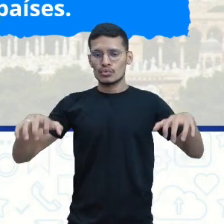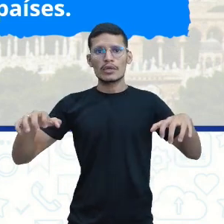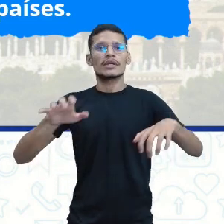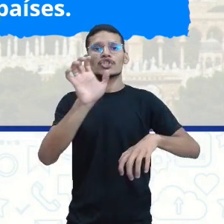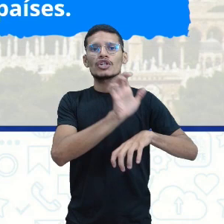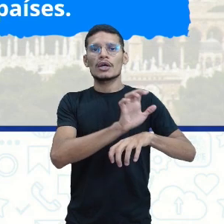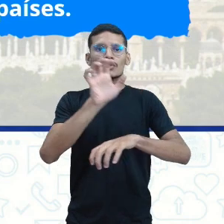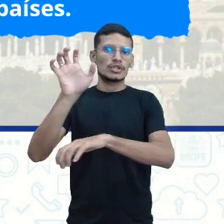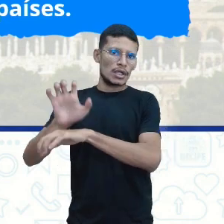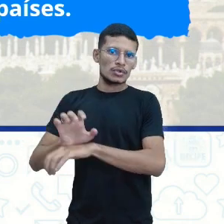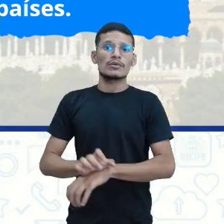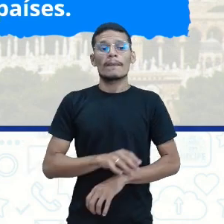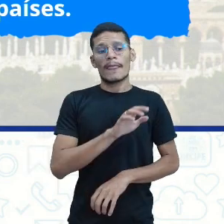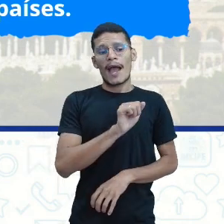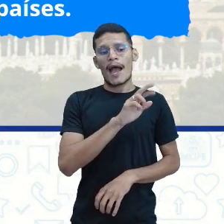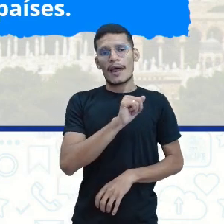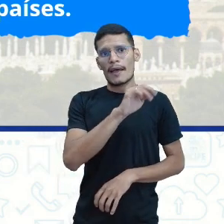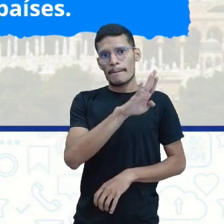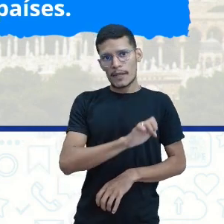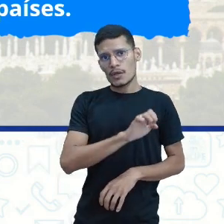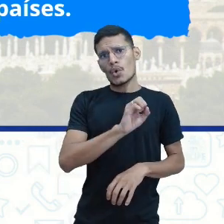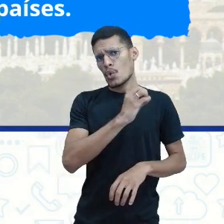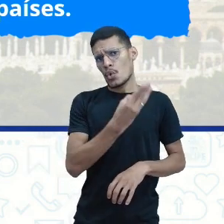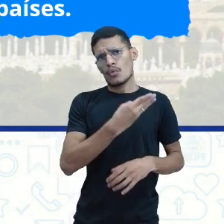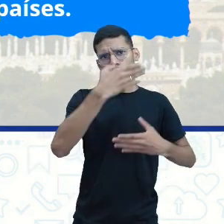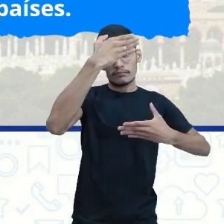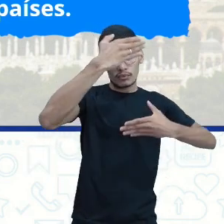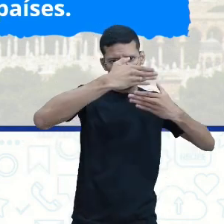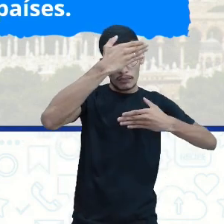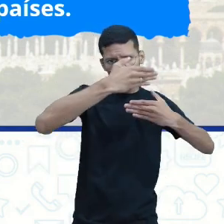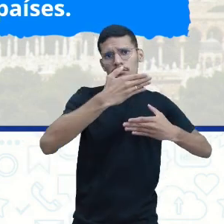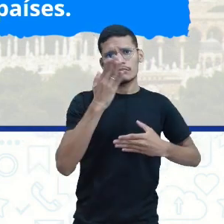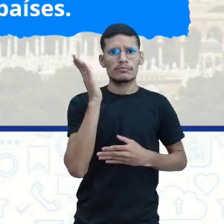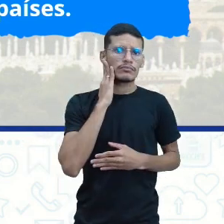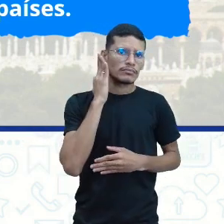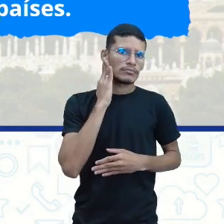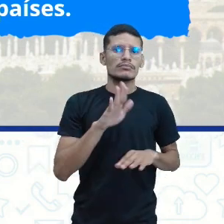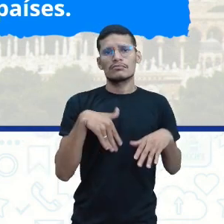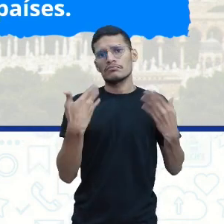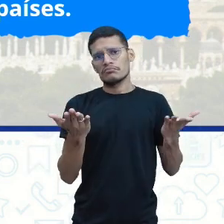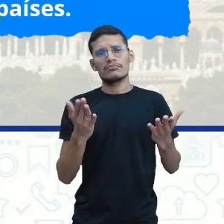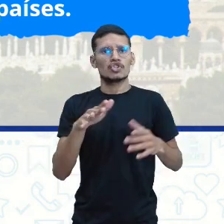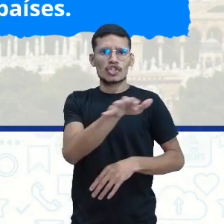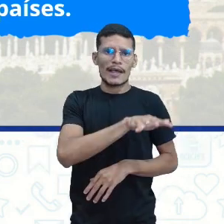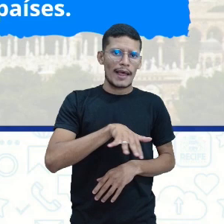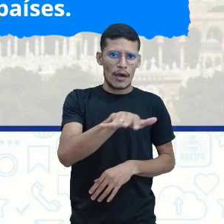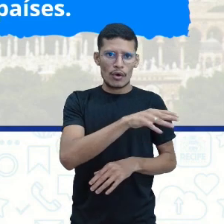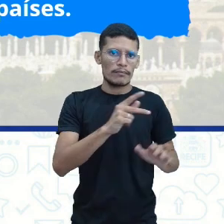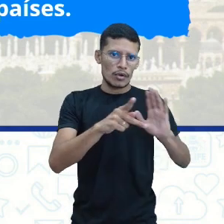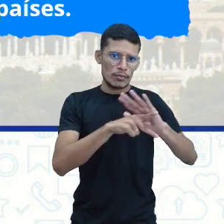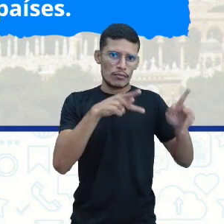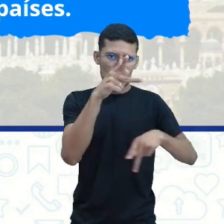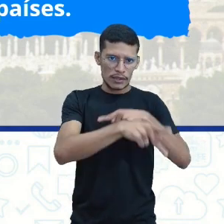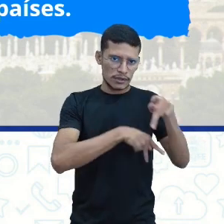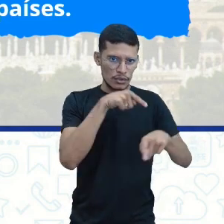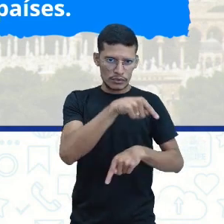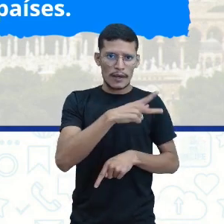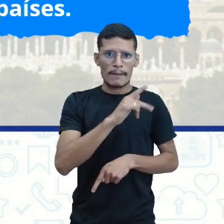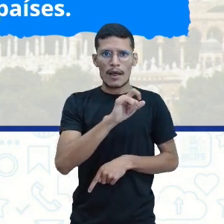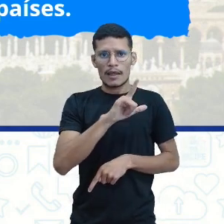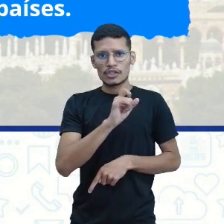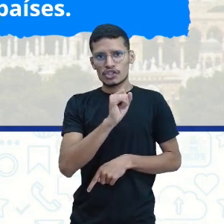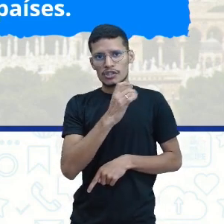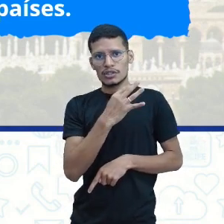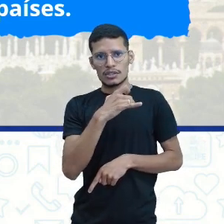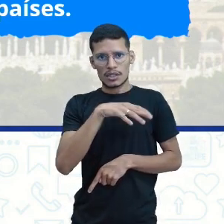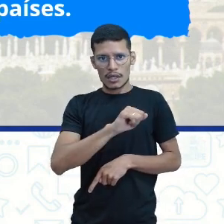da Palestina, um árabe ou um muçulmano, né, a gente pode colocar de modo aspecto geral, da população palestina, que, diga-se de